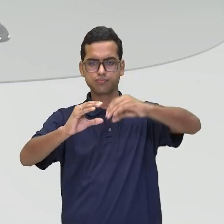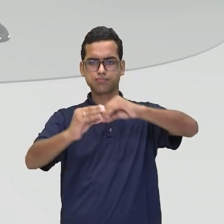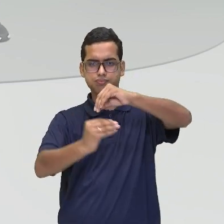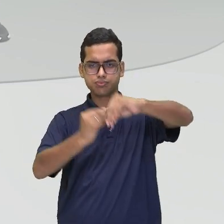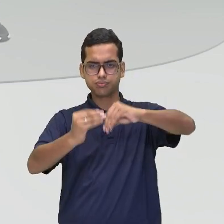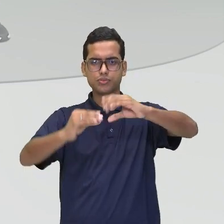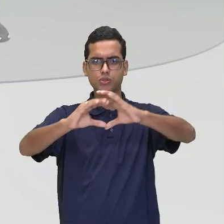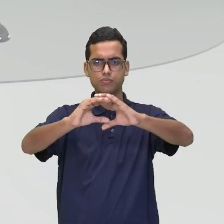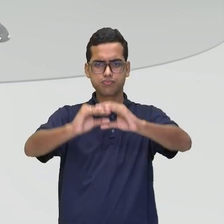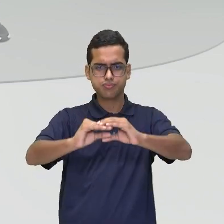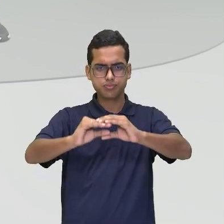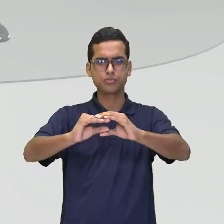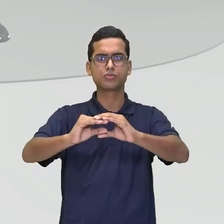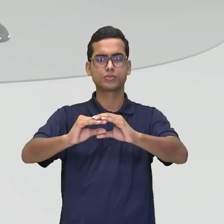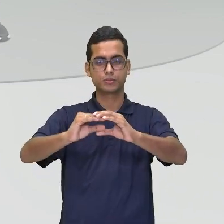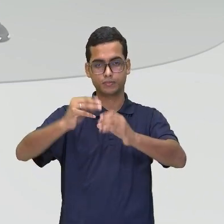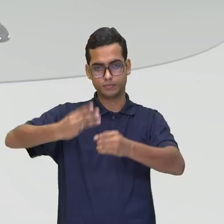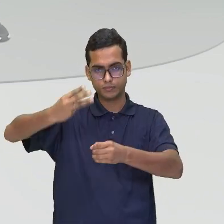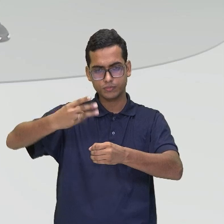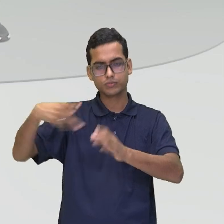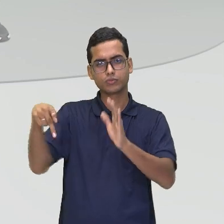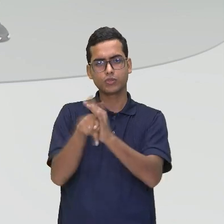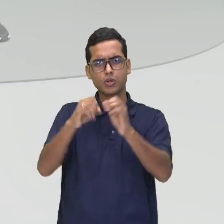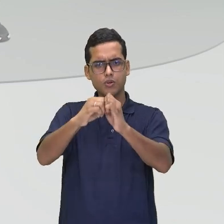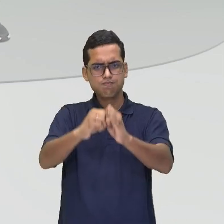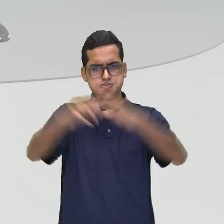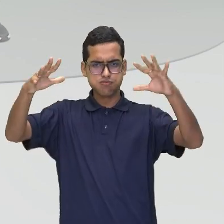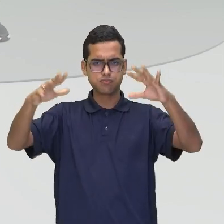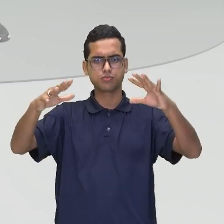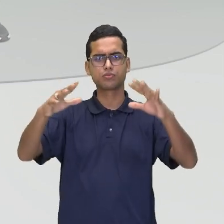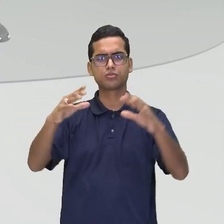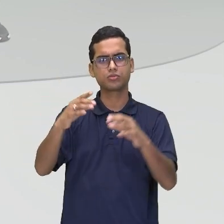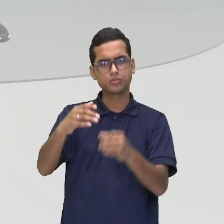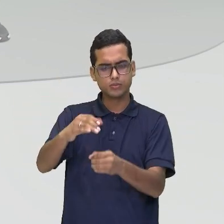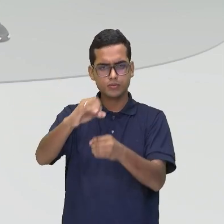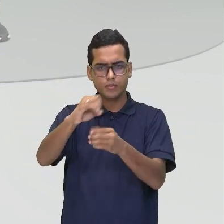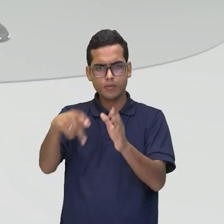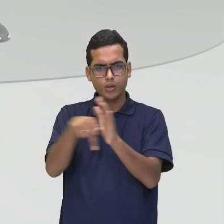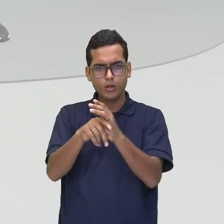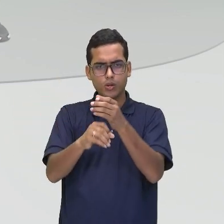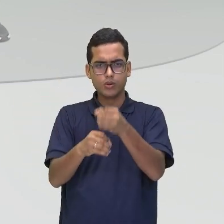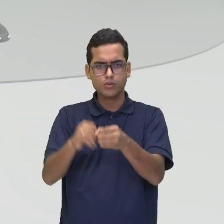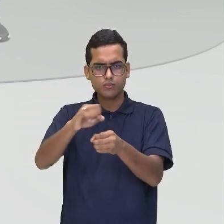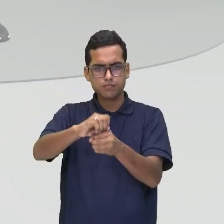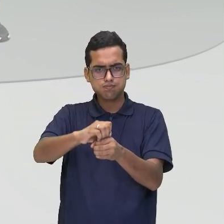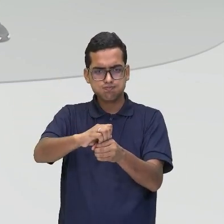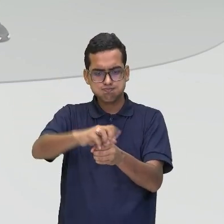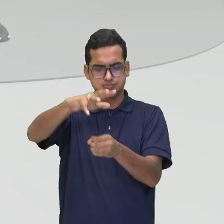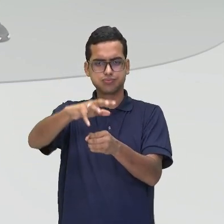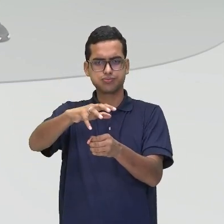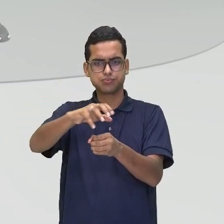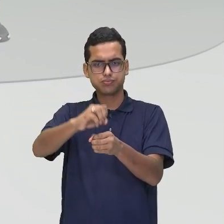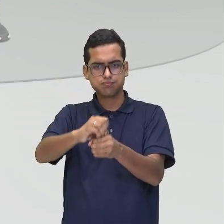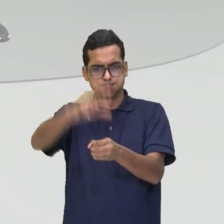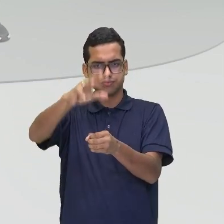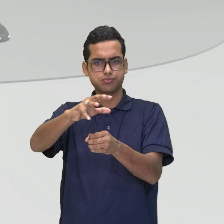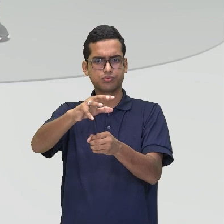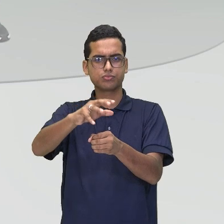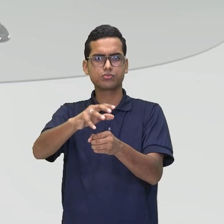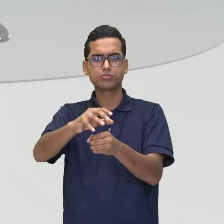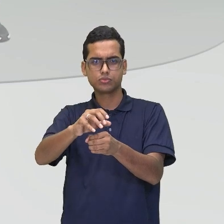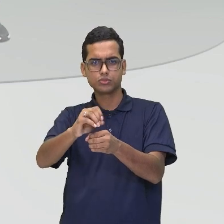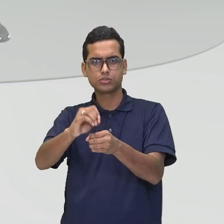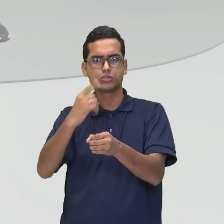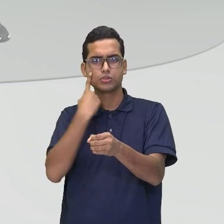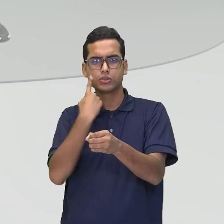nós temos a terceira fase, que é a explosão. Na explosão, essa mistura está comprimida e vai uma centelha, uma